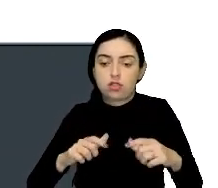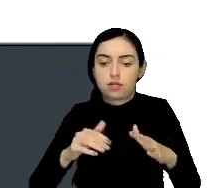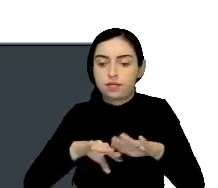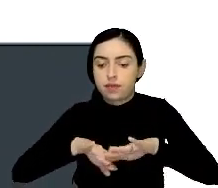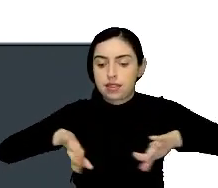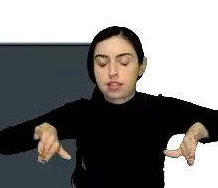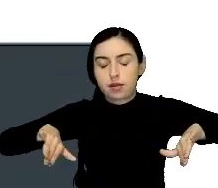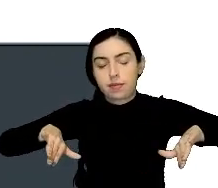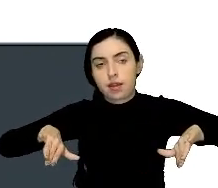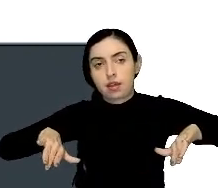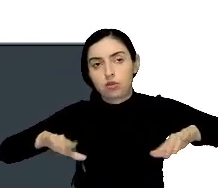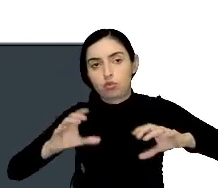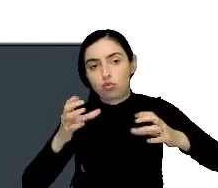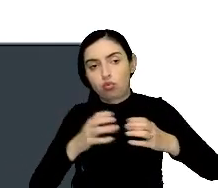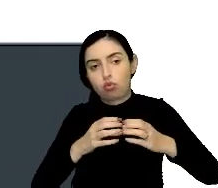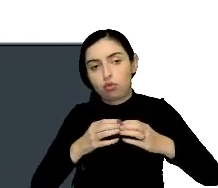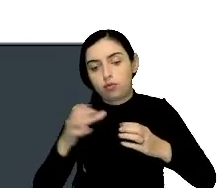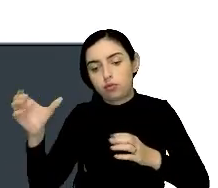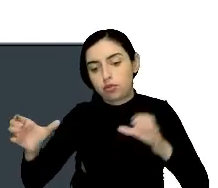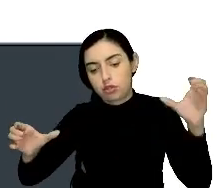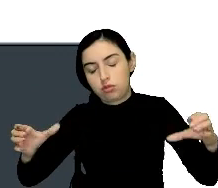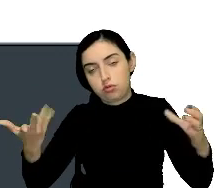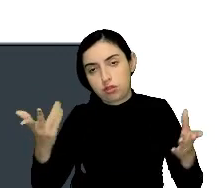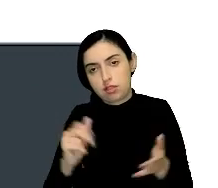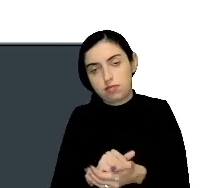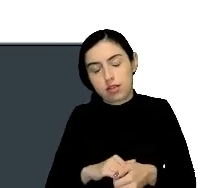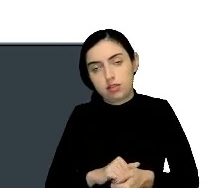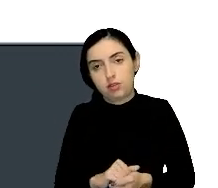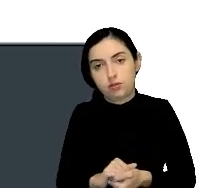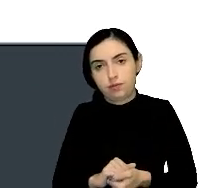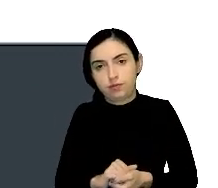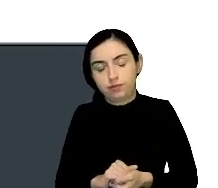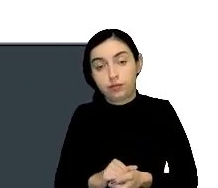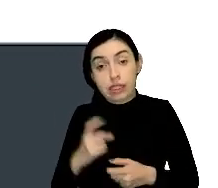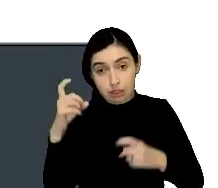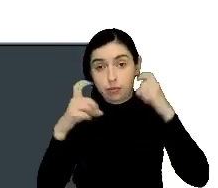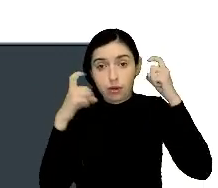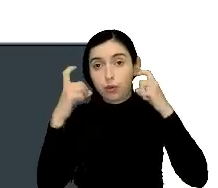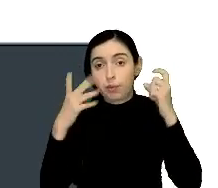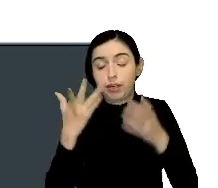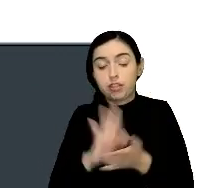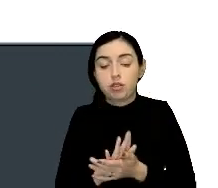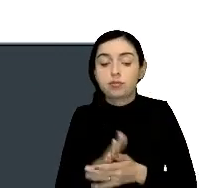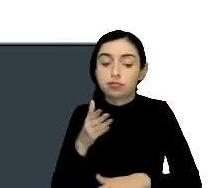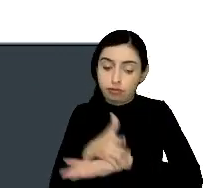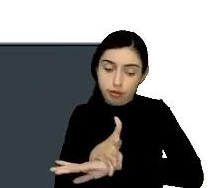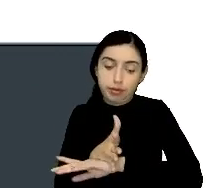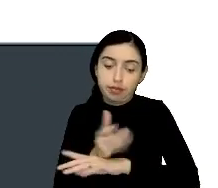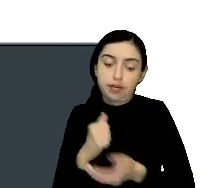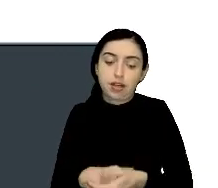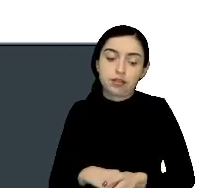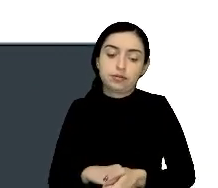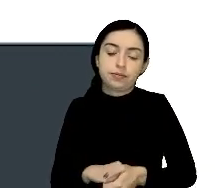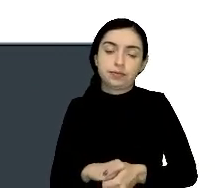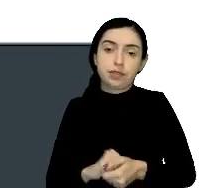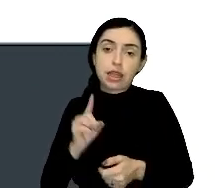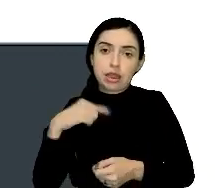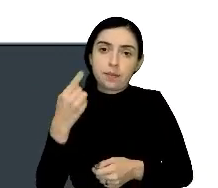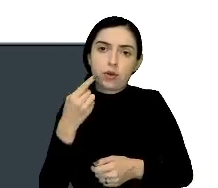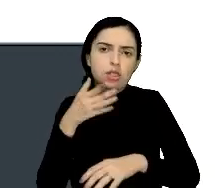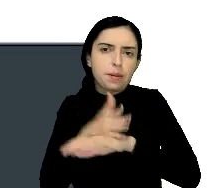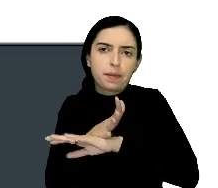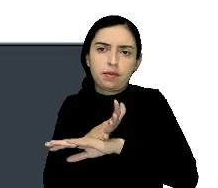um grupo em 2 territórios. Então isso é bem preocupante. Bom, esse foi aprovado e depois da